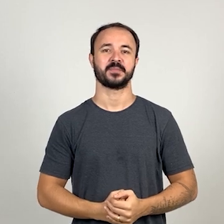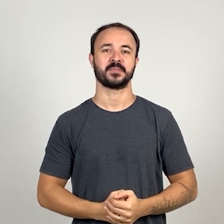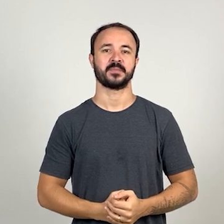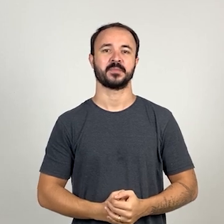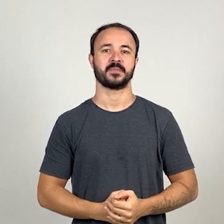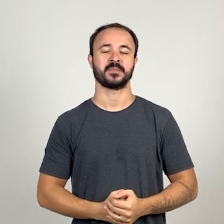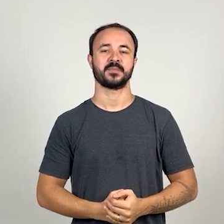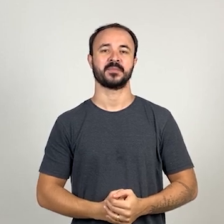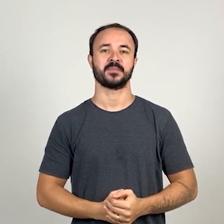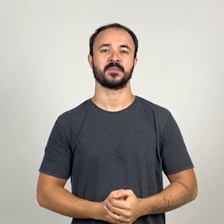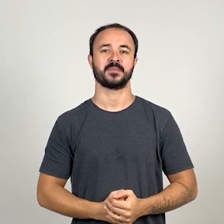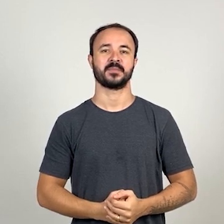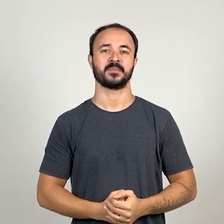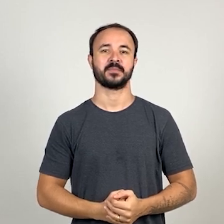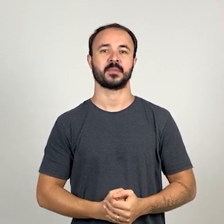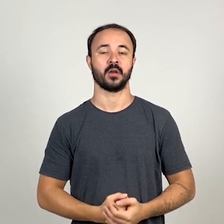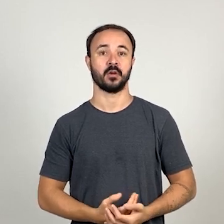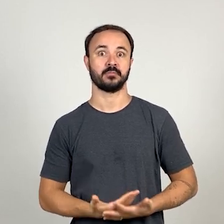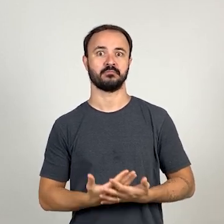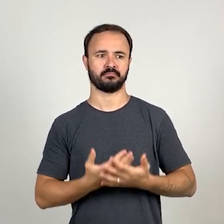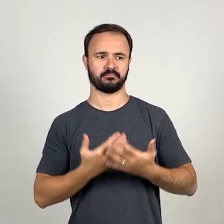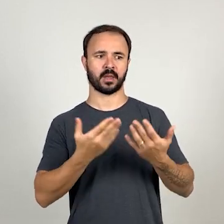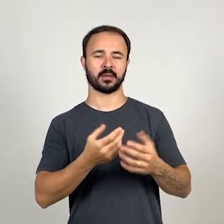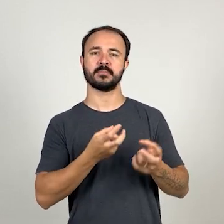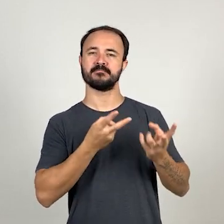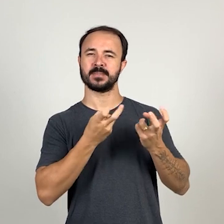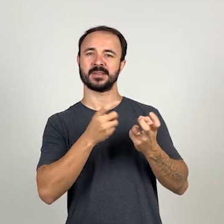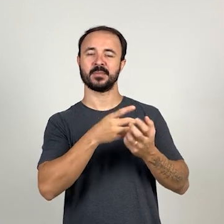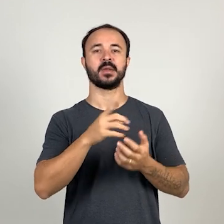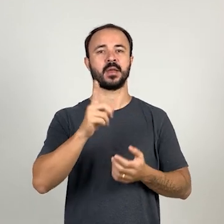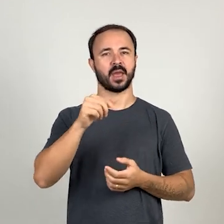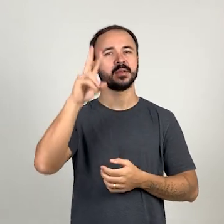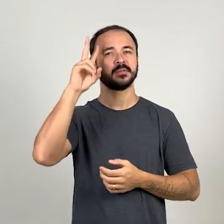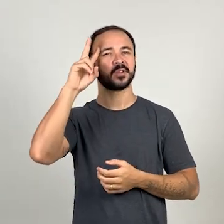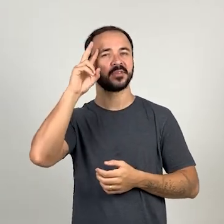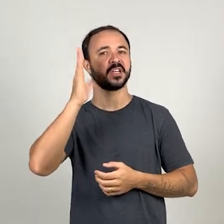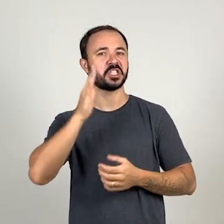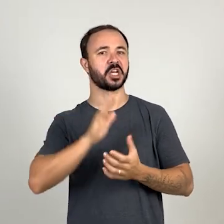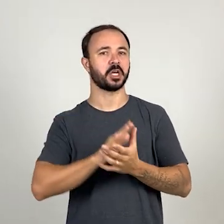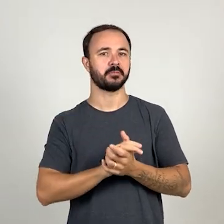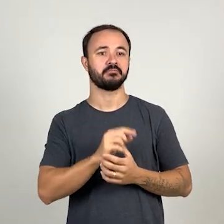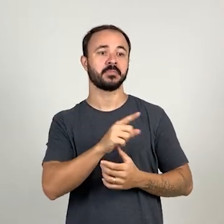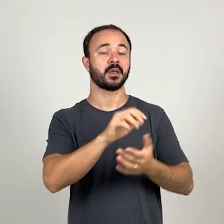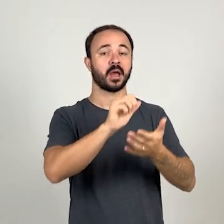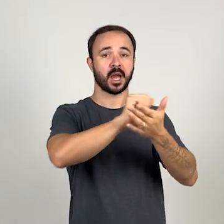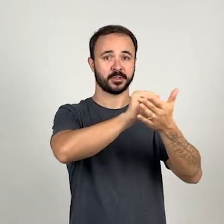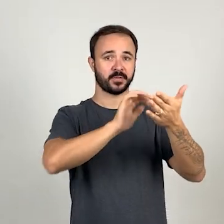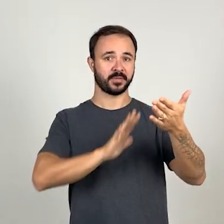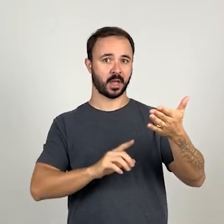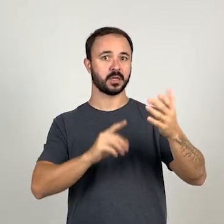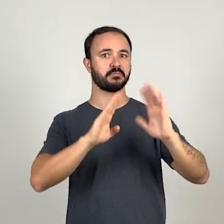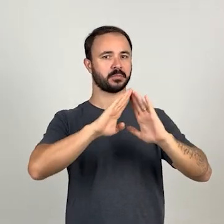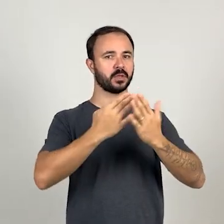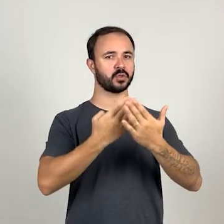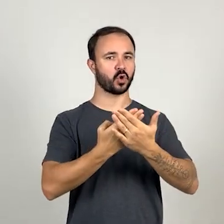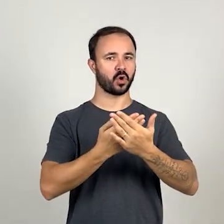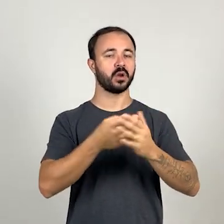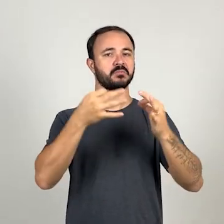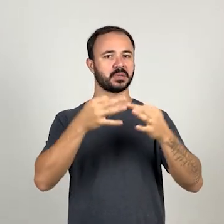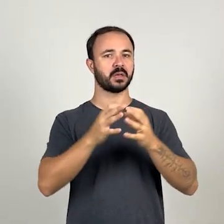They finish it today. Então, já é segunda-feira e o assignment é uma atividade da escola que